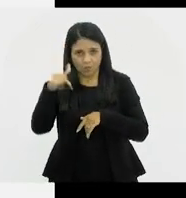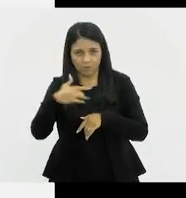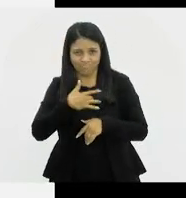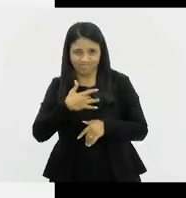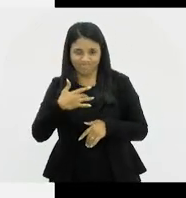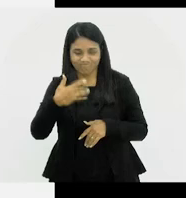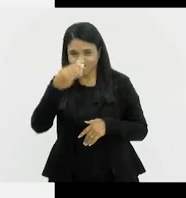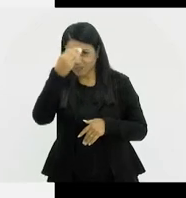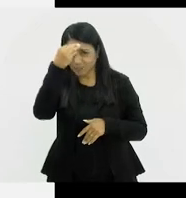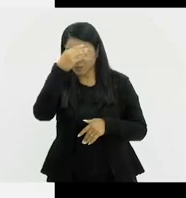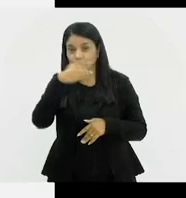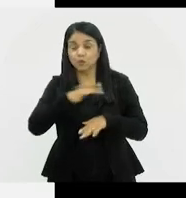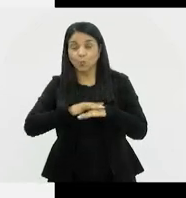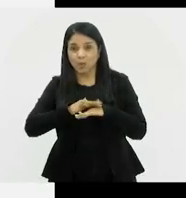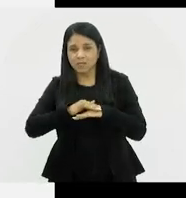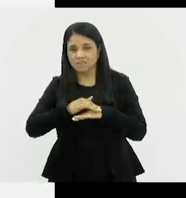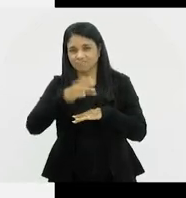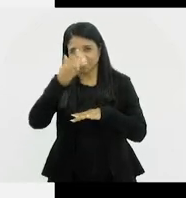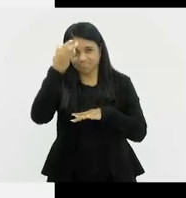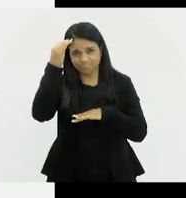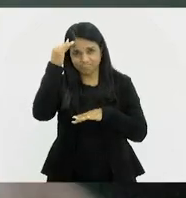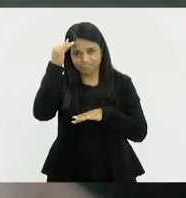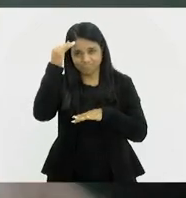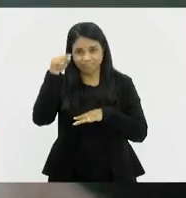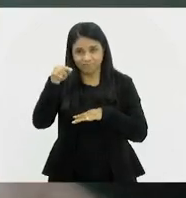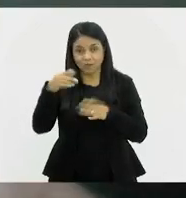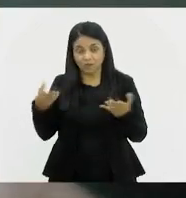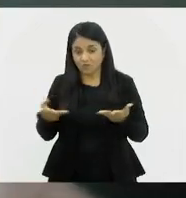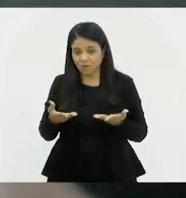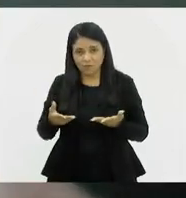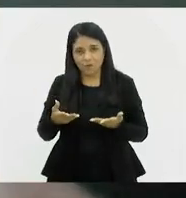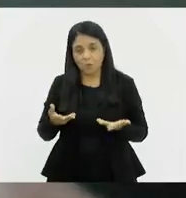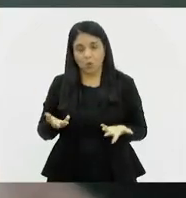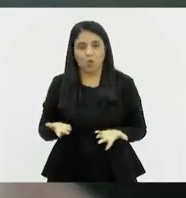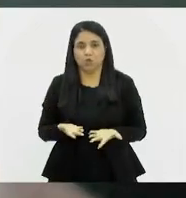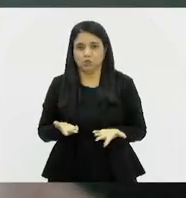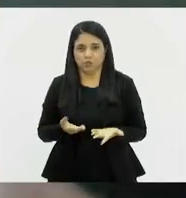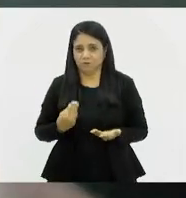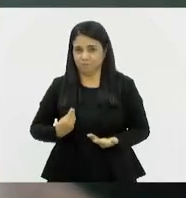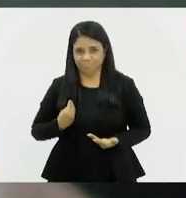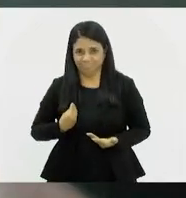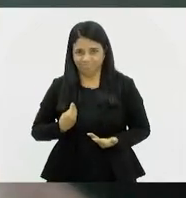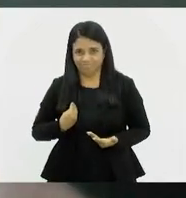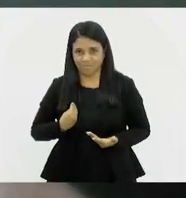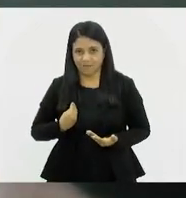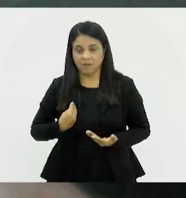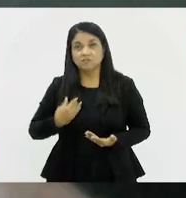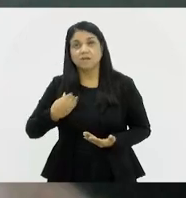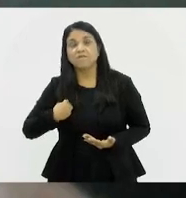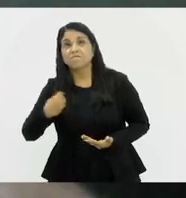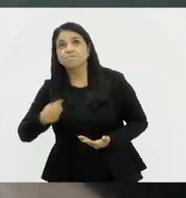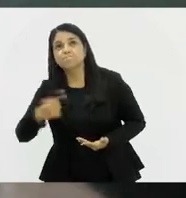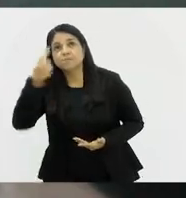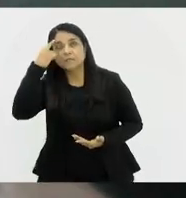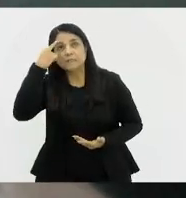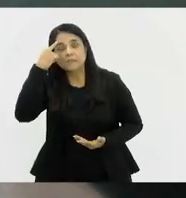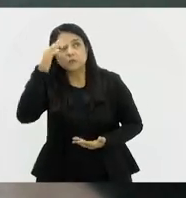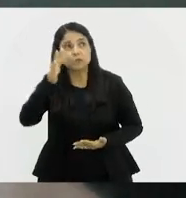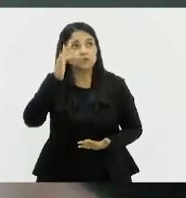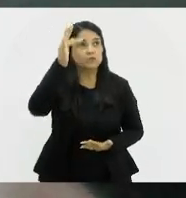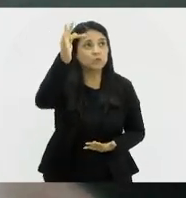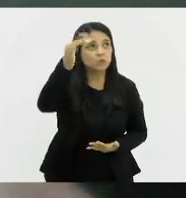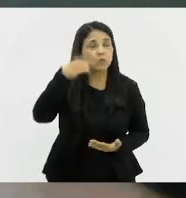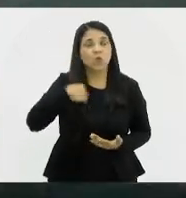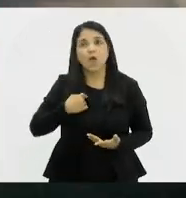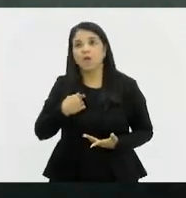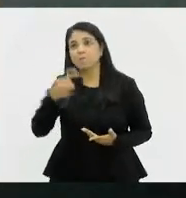hoje, nós vivemos o nosso amanhã. Estamos almoçando pensando na janta, assistindo um jogo pensando e